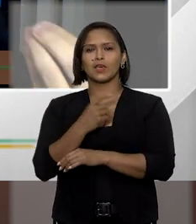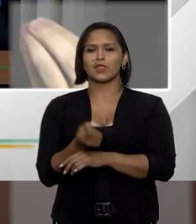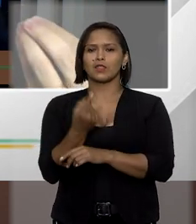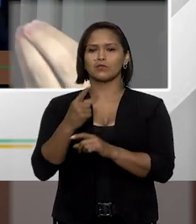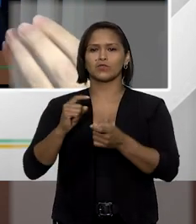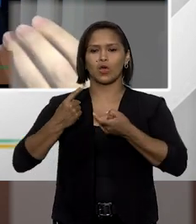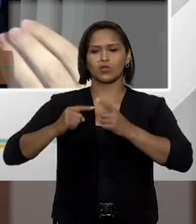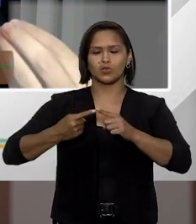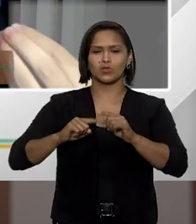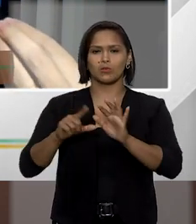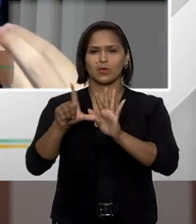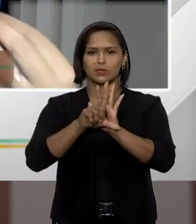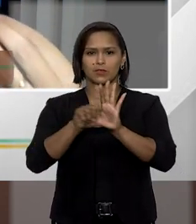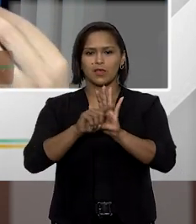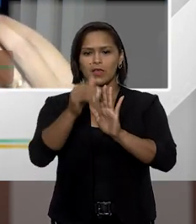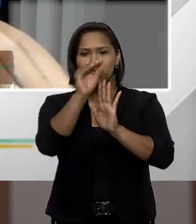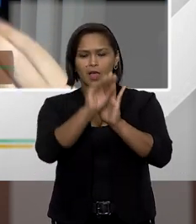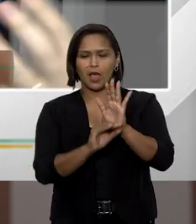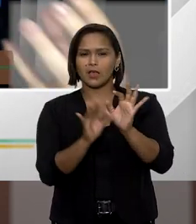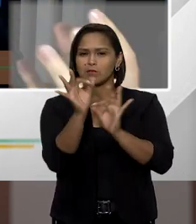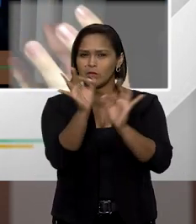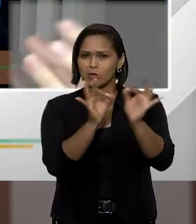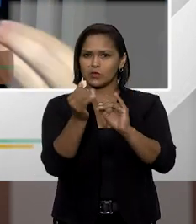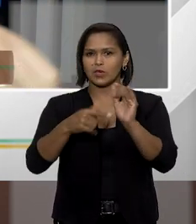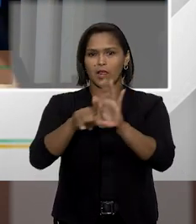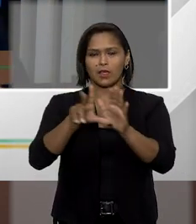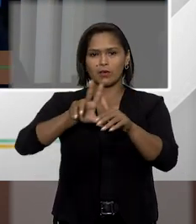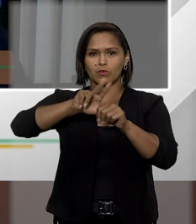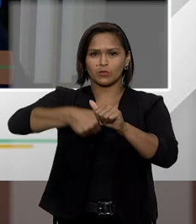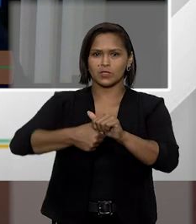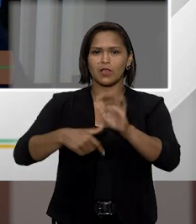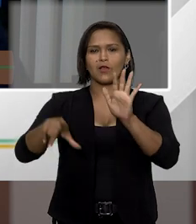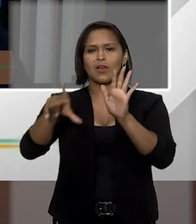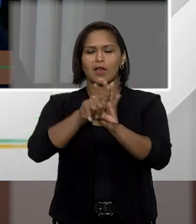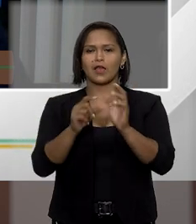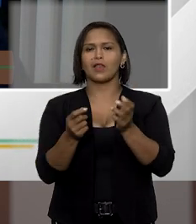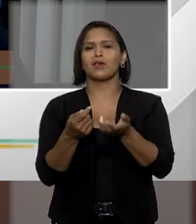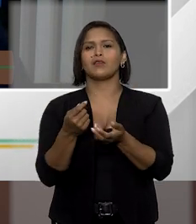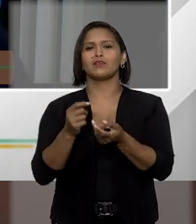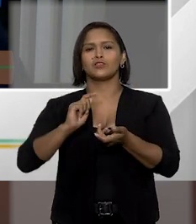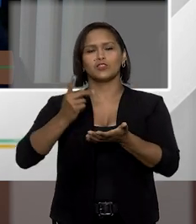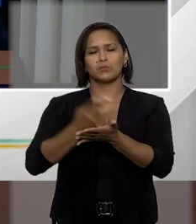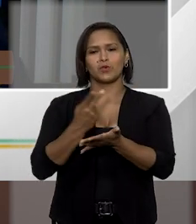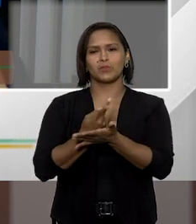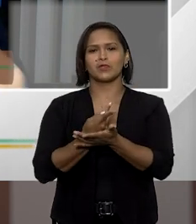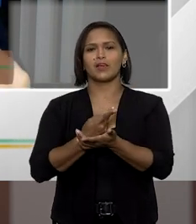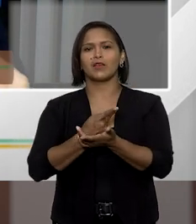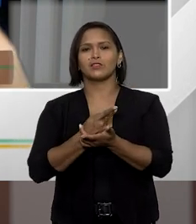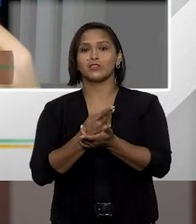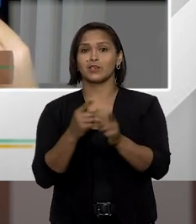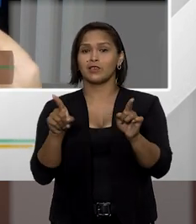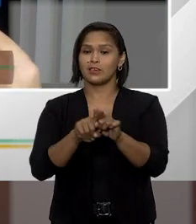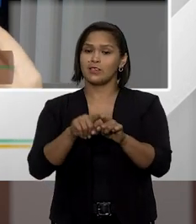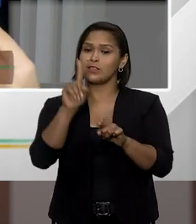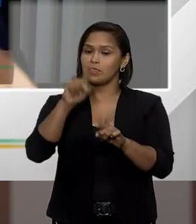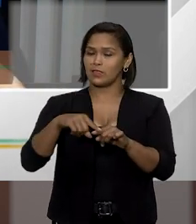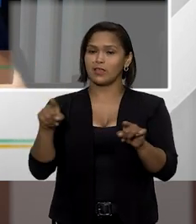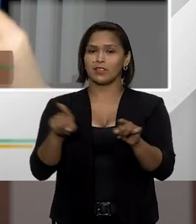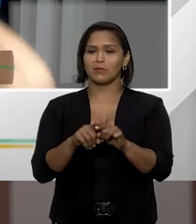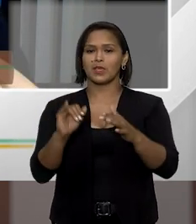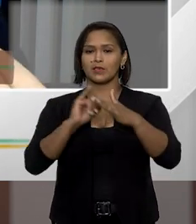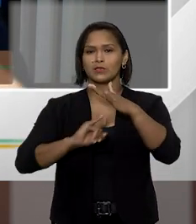só instrumentos legais extremamente bem construídos, como a lei anticorrupção, a lei de improbidade administrativa, como ter